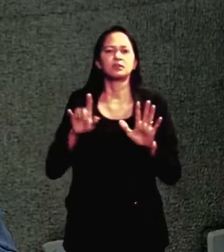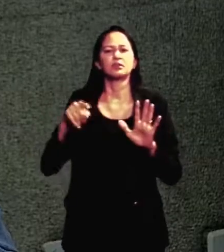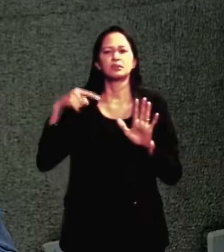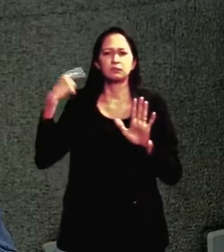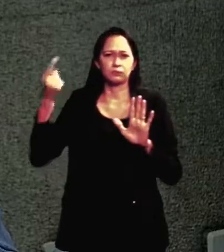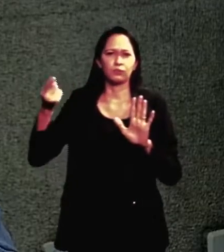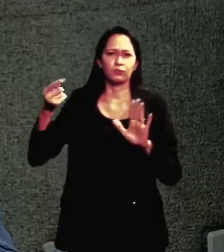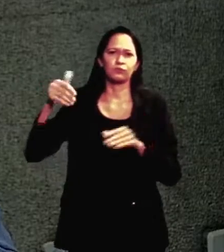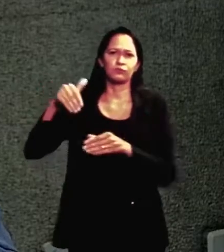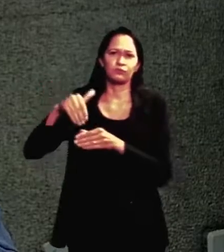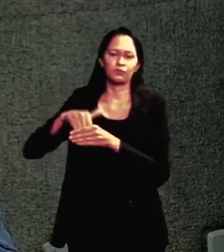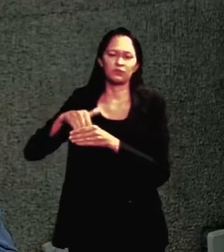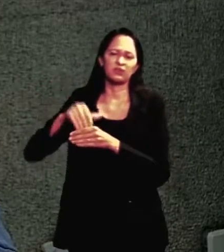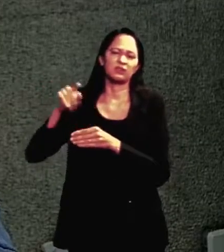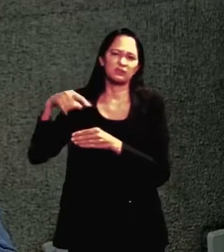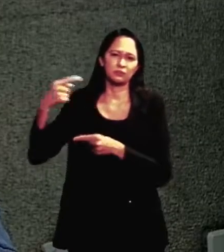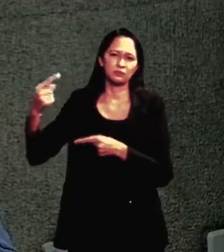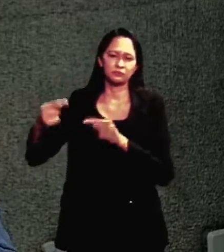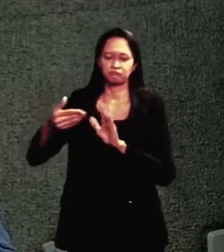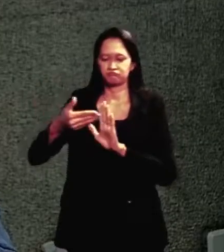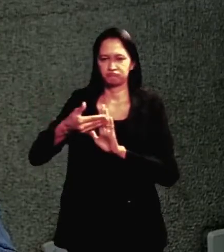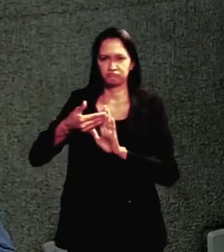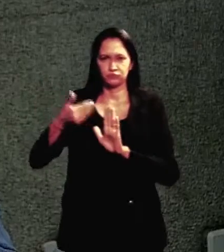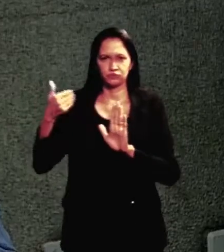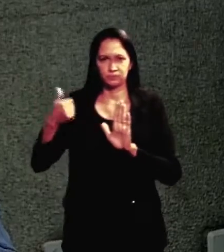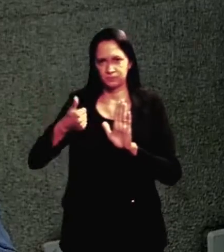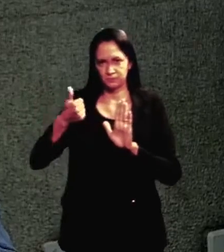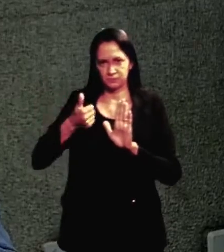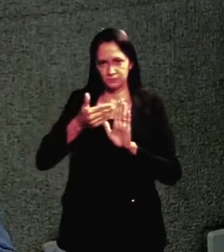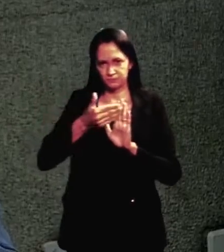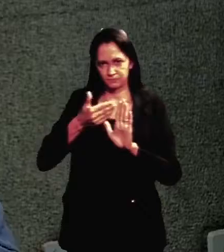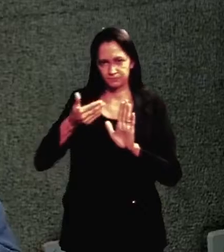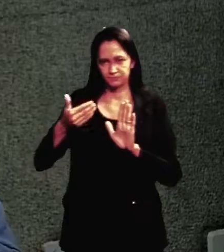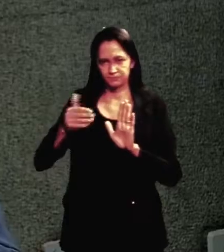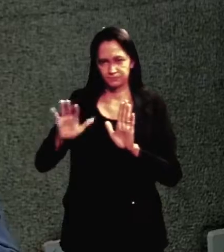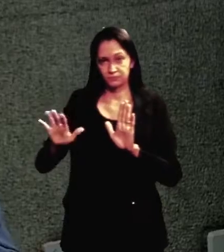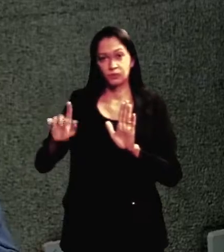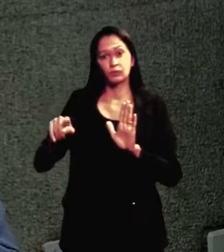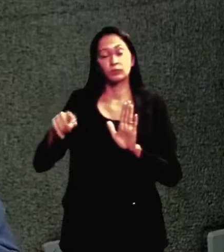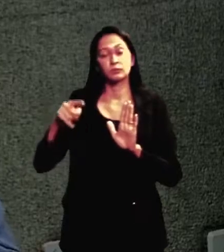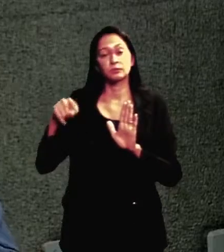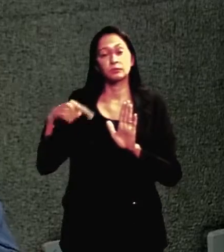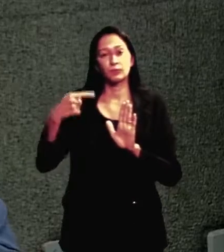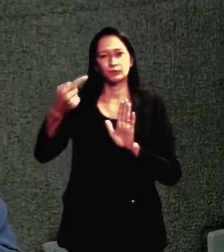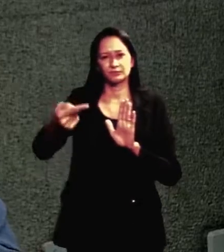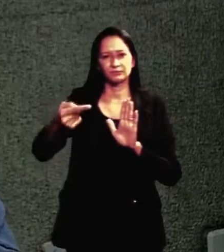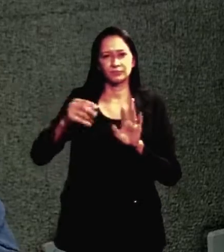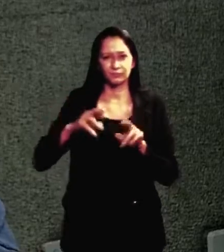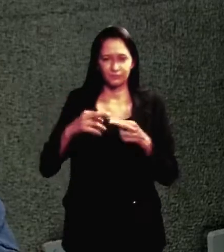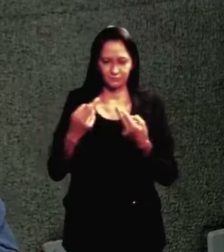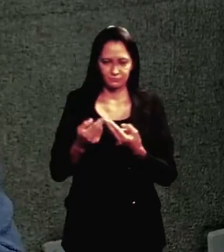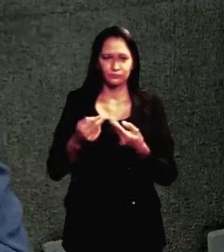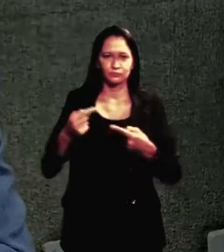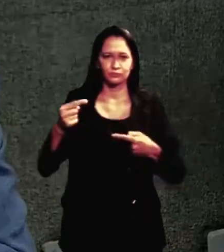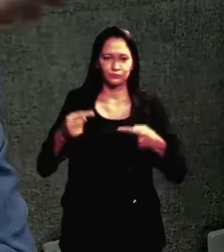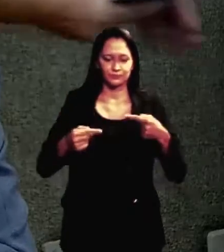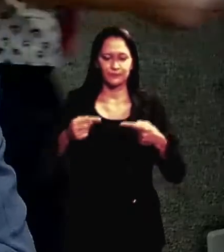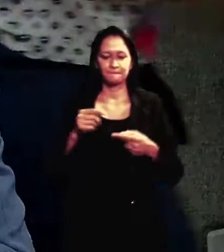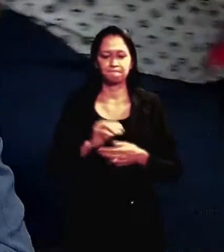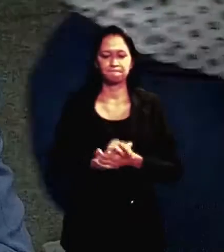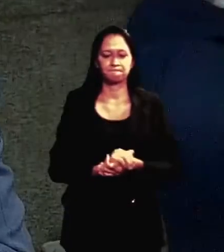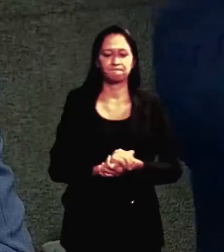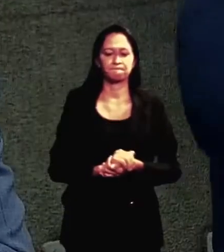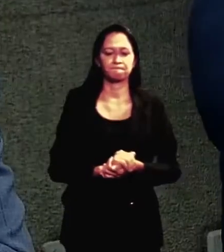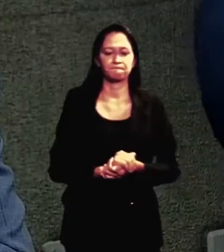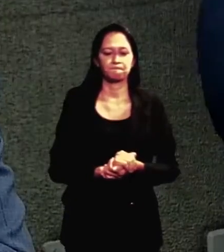próxima pauta, ele será inserido. Item 1. É um projeto que já